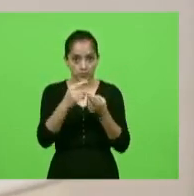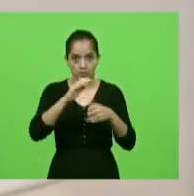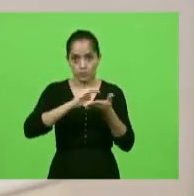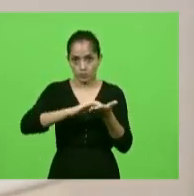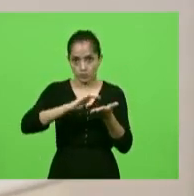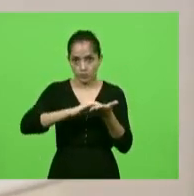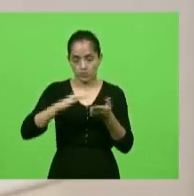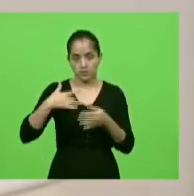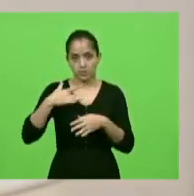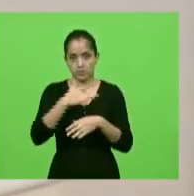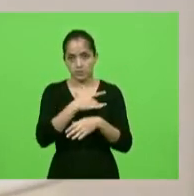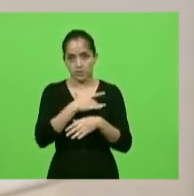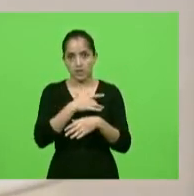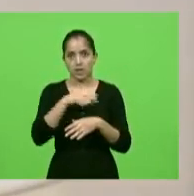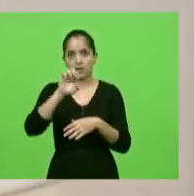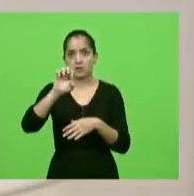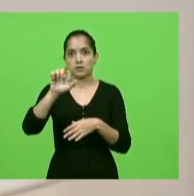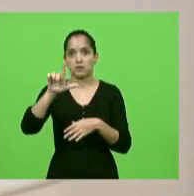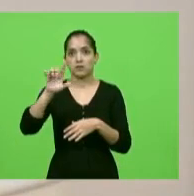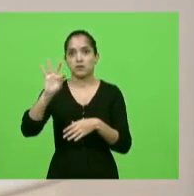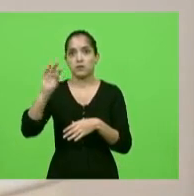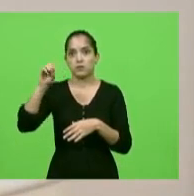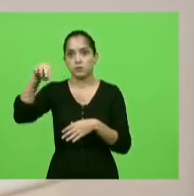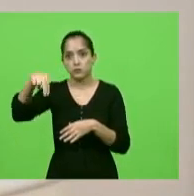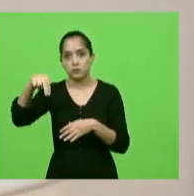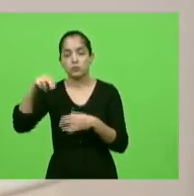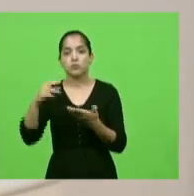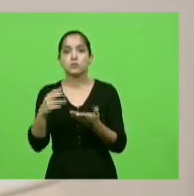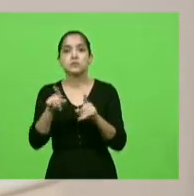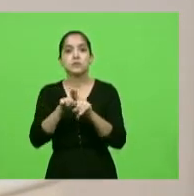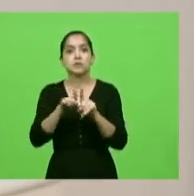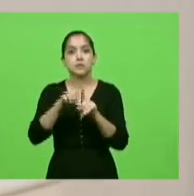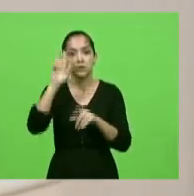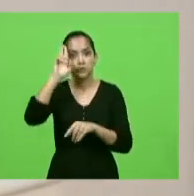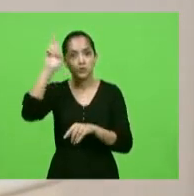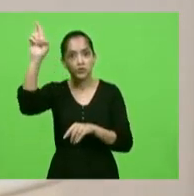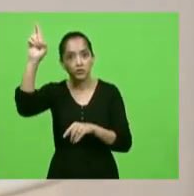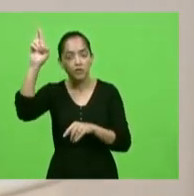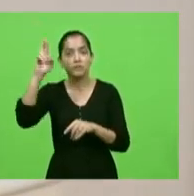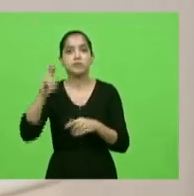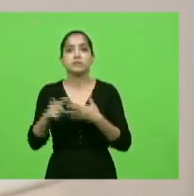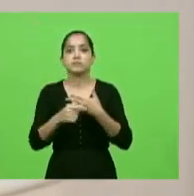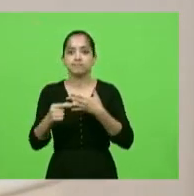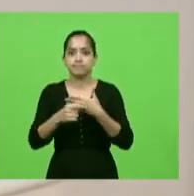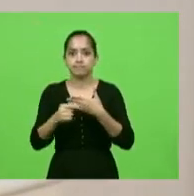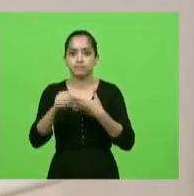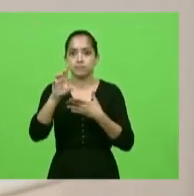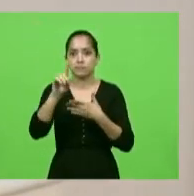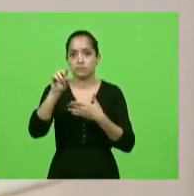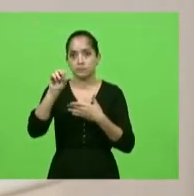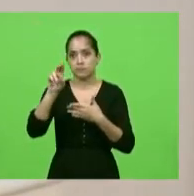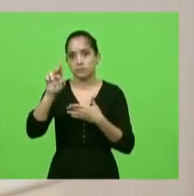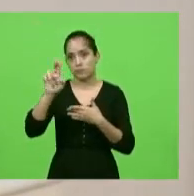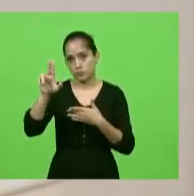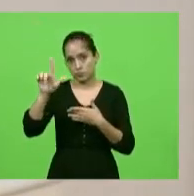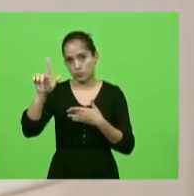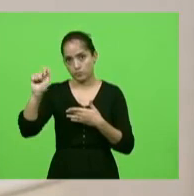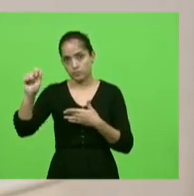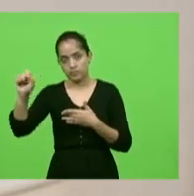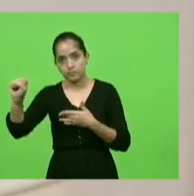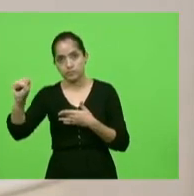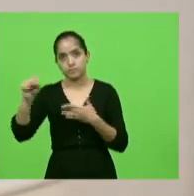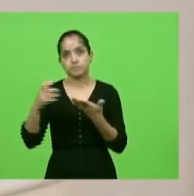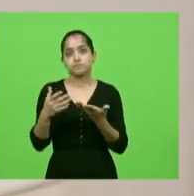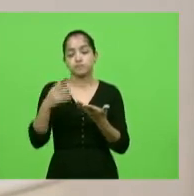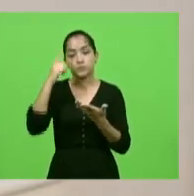da Saúde, senhor Elton de Souza Ciferino, e com o então chefe da Casa Civil, senhor Douglas Borba. Salientaram, entretanto, que já no